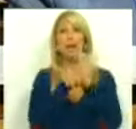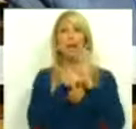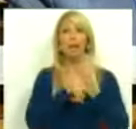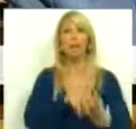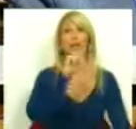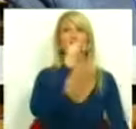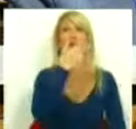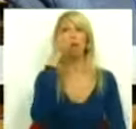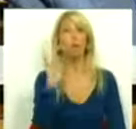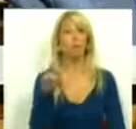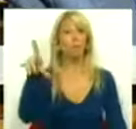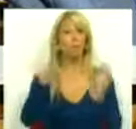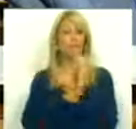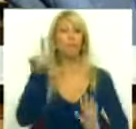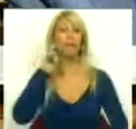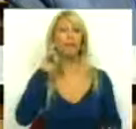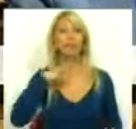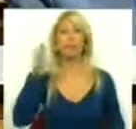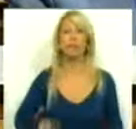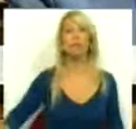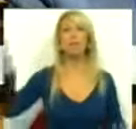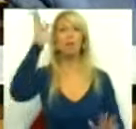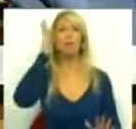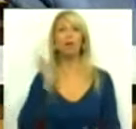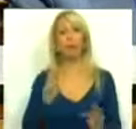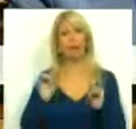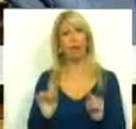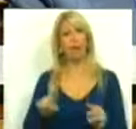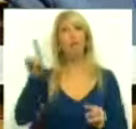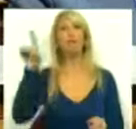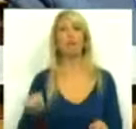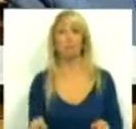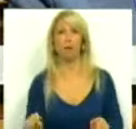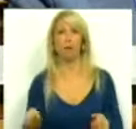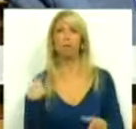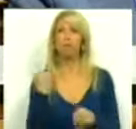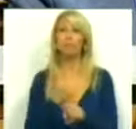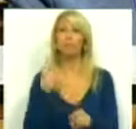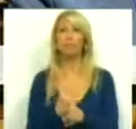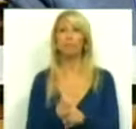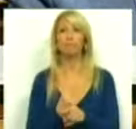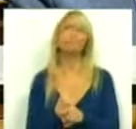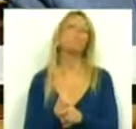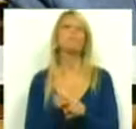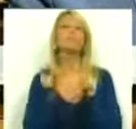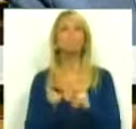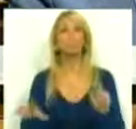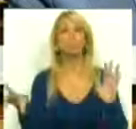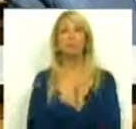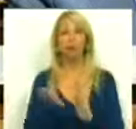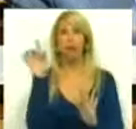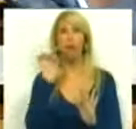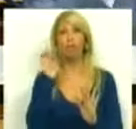31F da Lei da Defesa Nacional e das Forças Armadas. Também neste caso, e não obstante se tratar de uma lei de